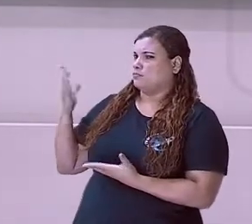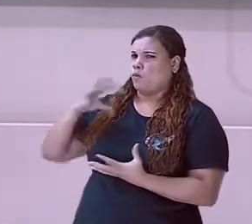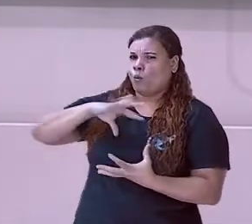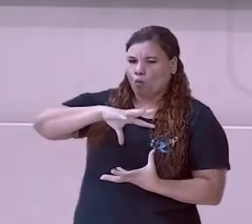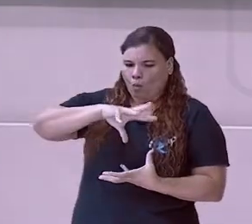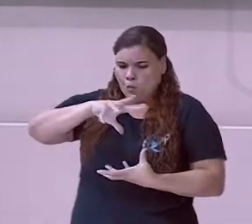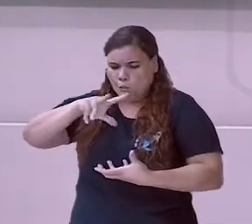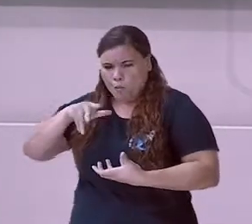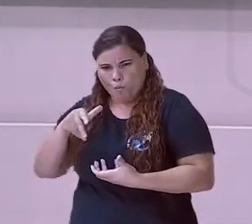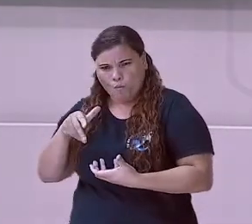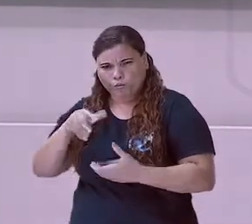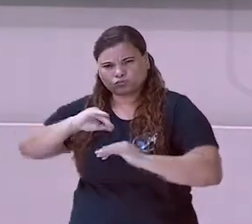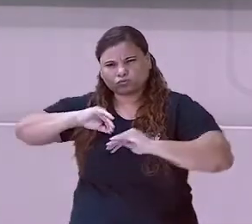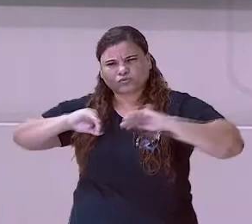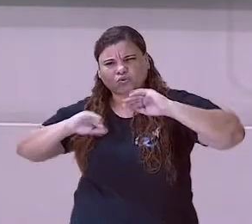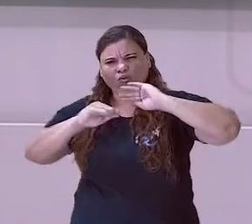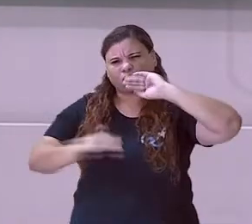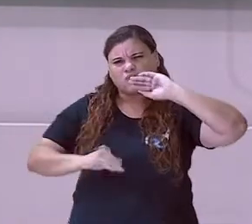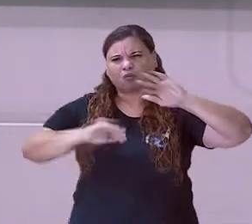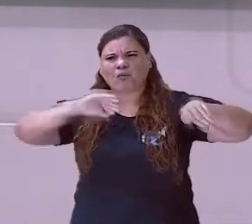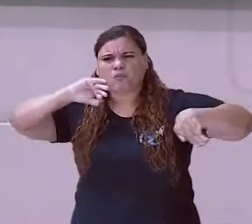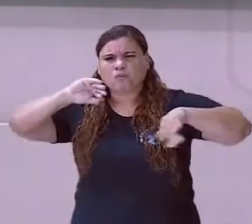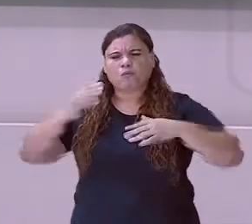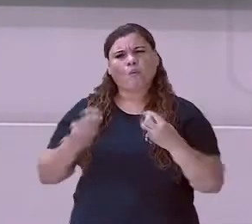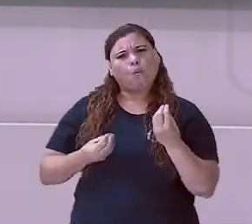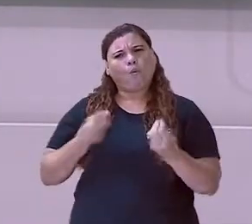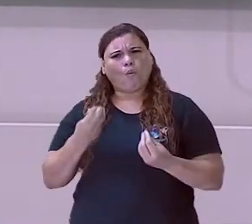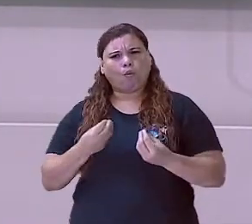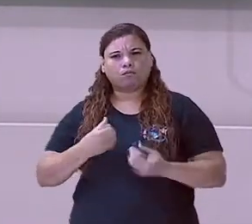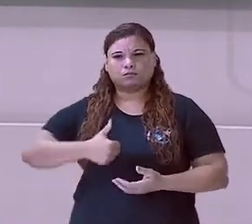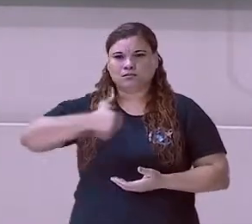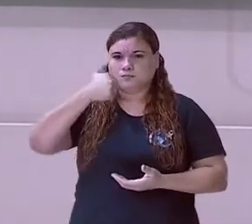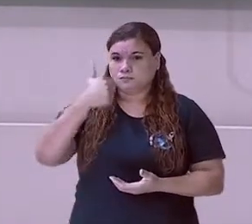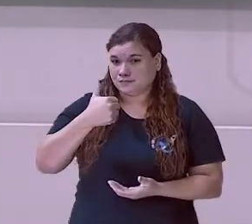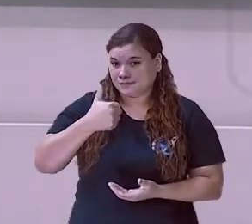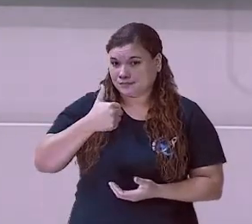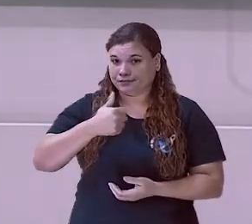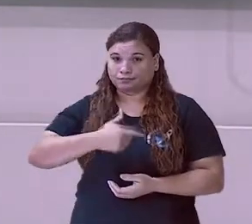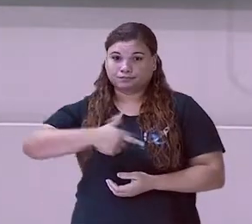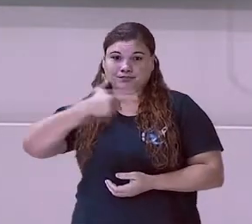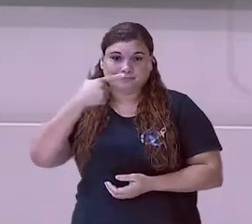mundo. O que é isso? Então vamos ver?